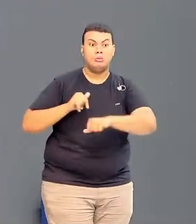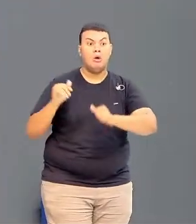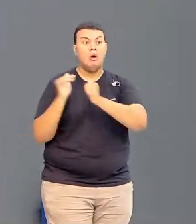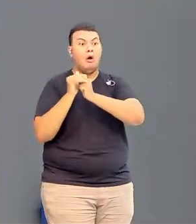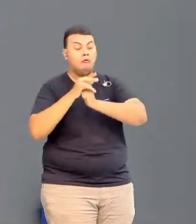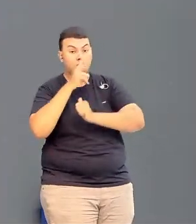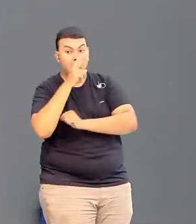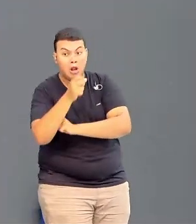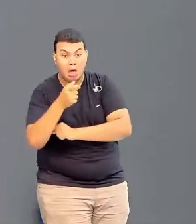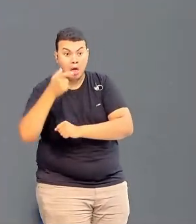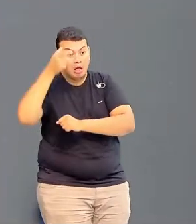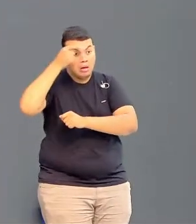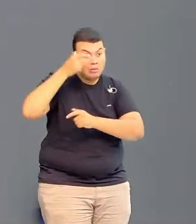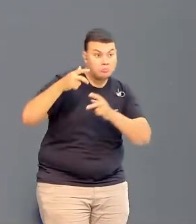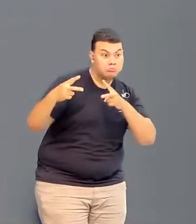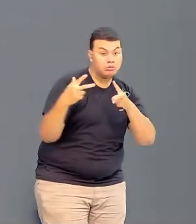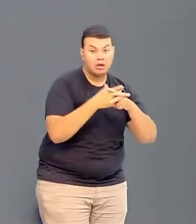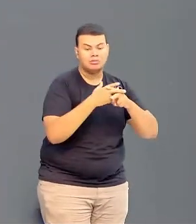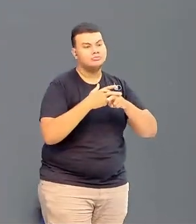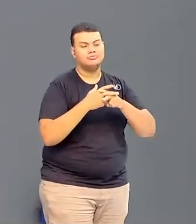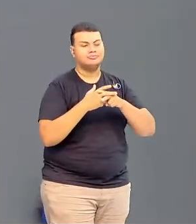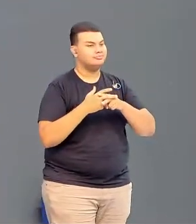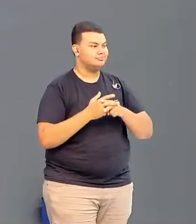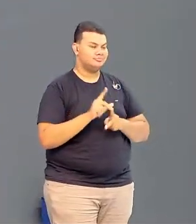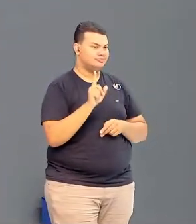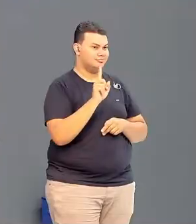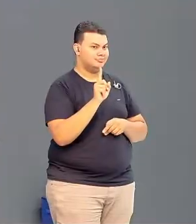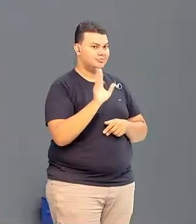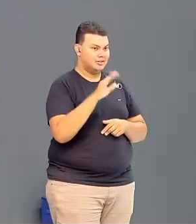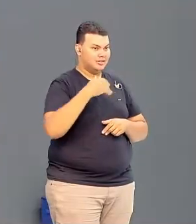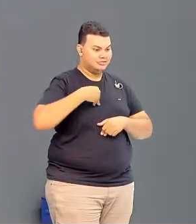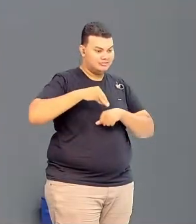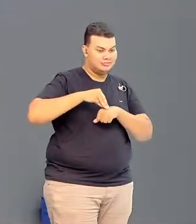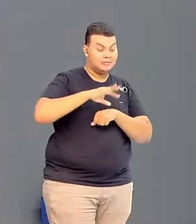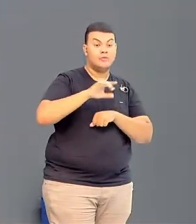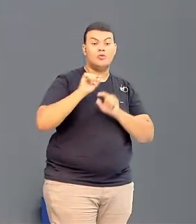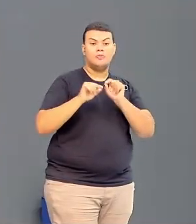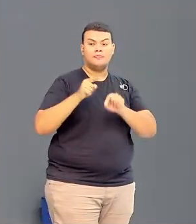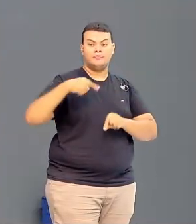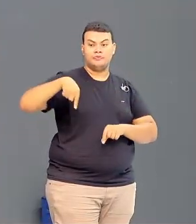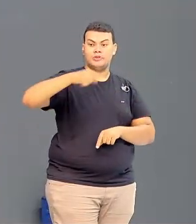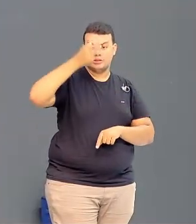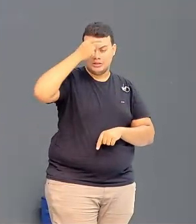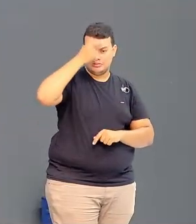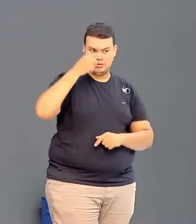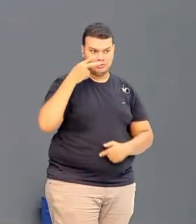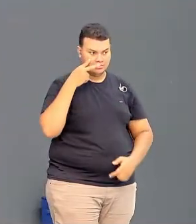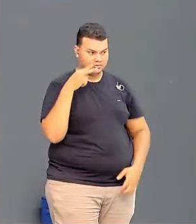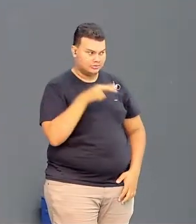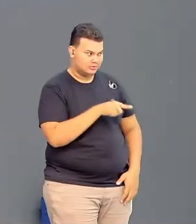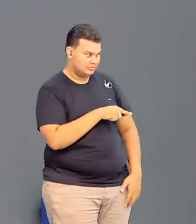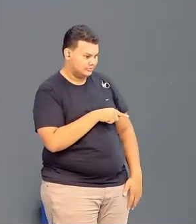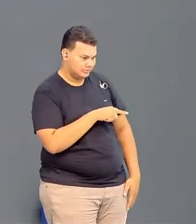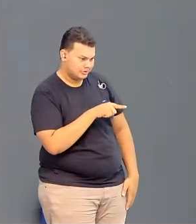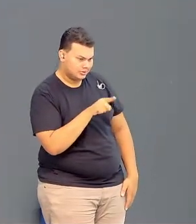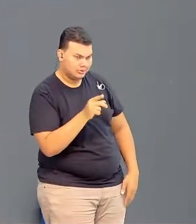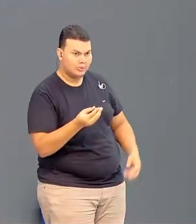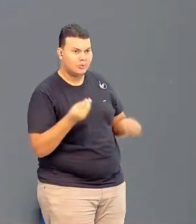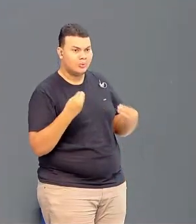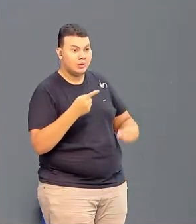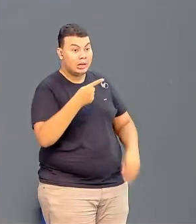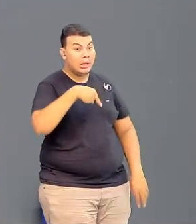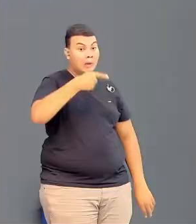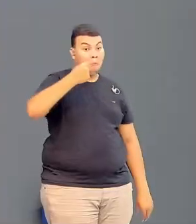oração forte. Deixa eu te dizer, o maligno olha para tudo isso e diz assim: